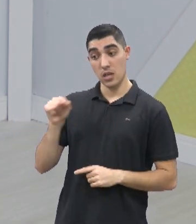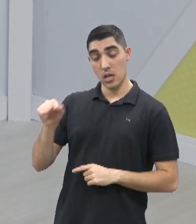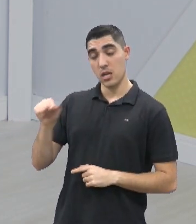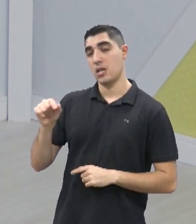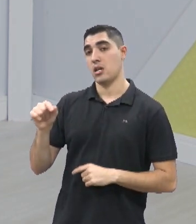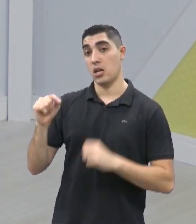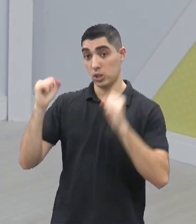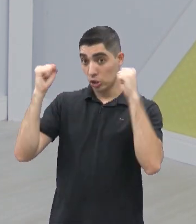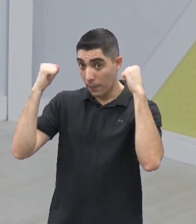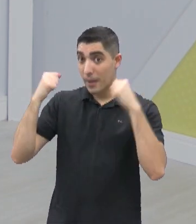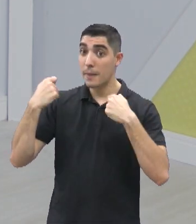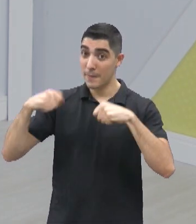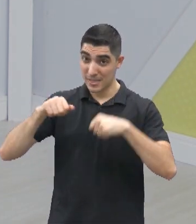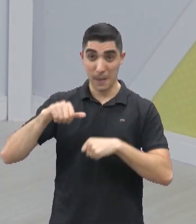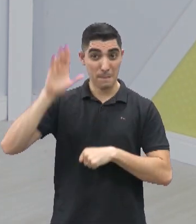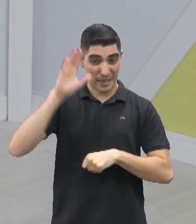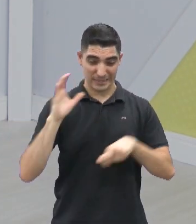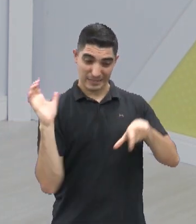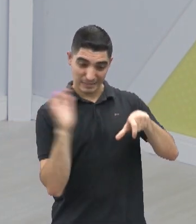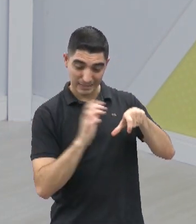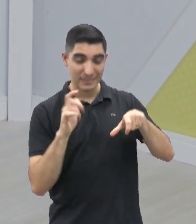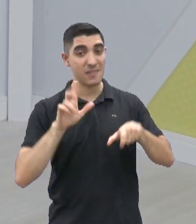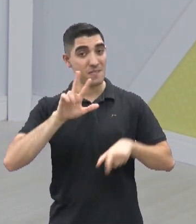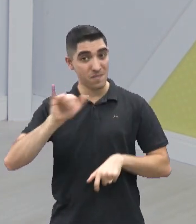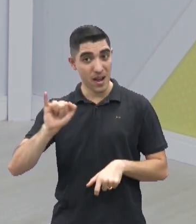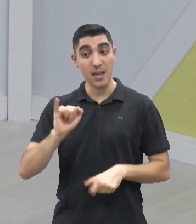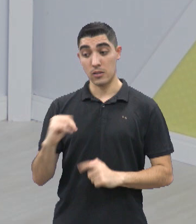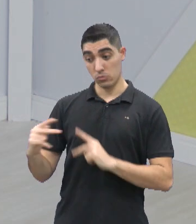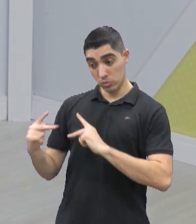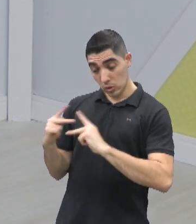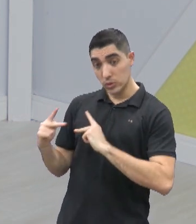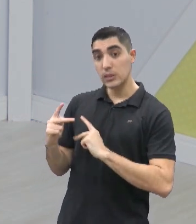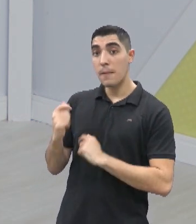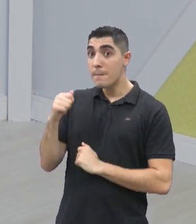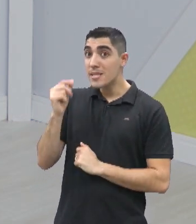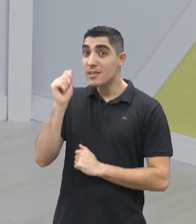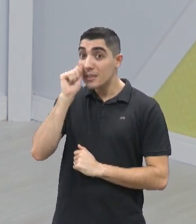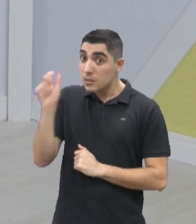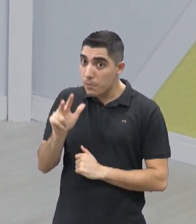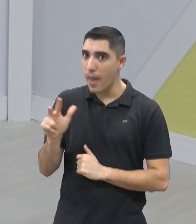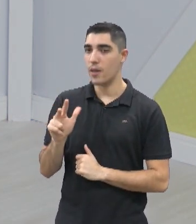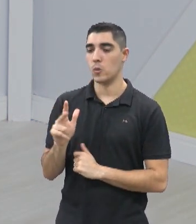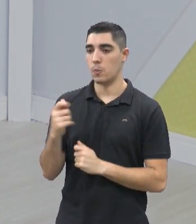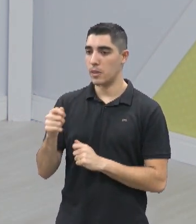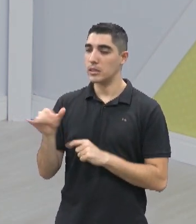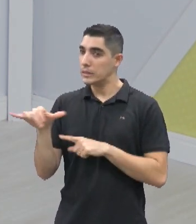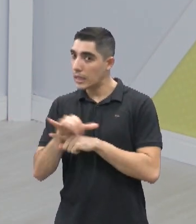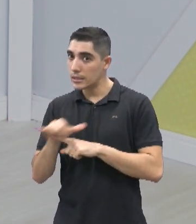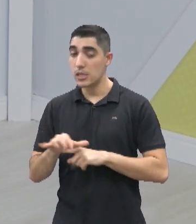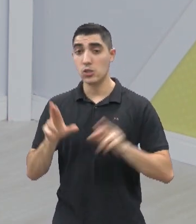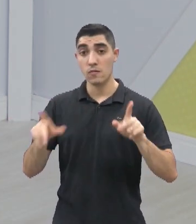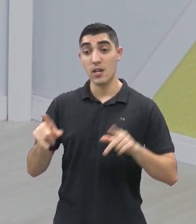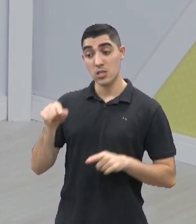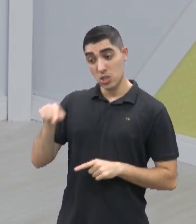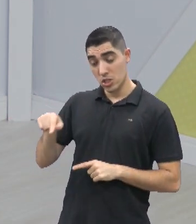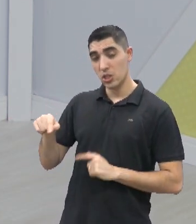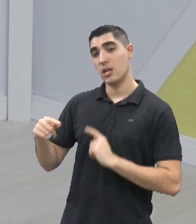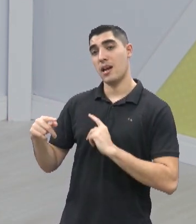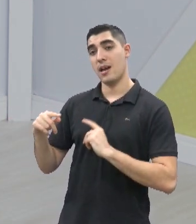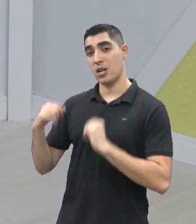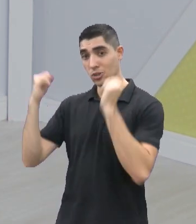Femali, vai precisar ir para o ataque, tem que ficar esperto, montar um esquema, as equipes se conhecem, os técnicos se conhecem, sabe como